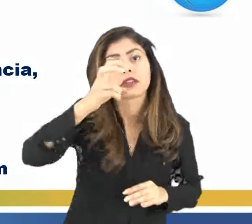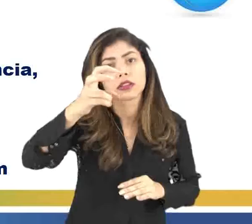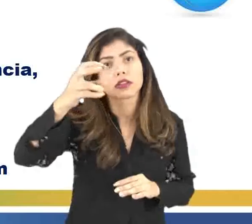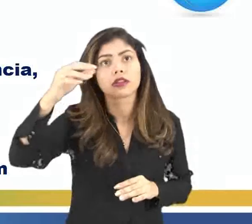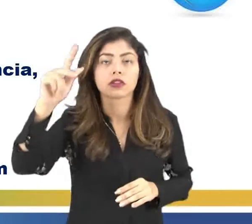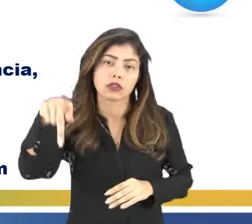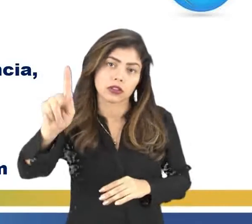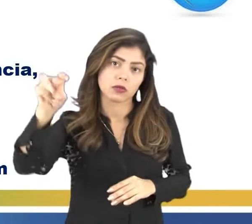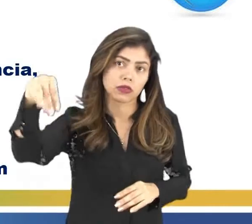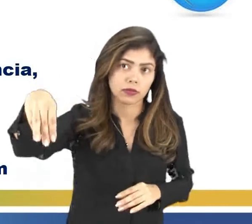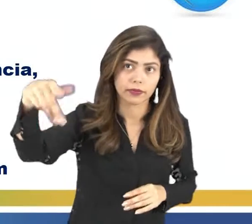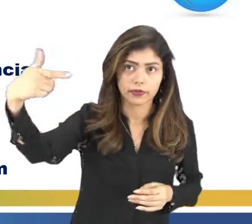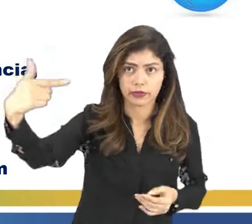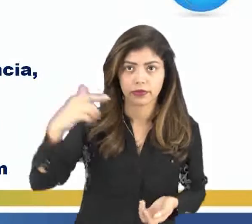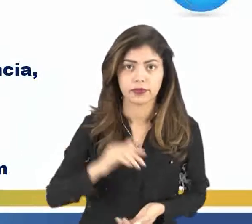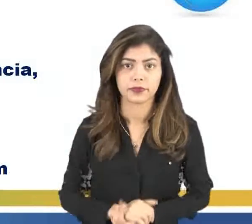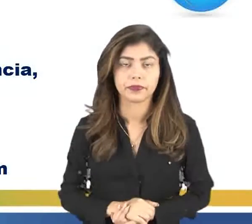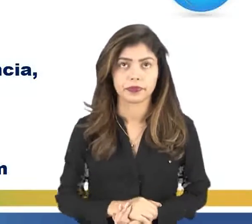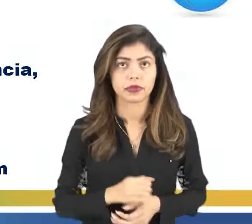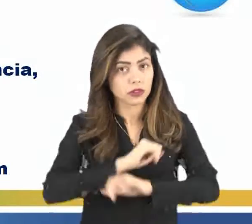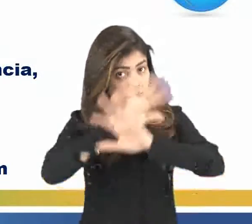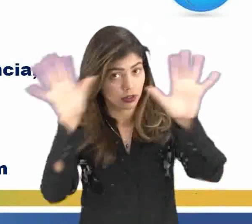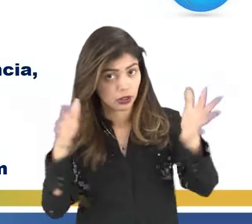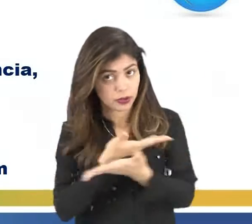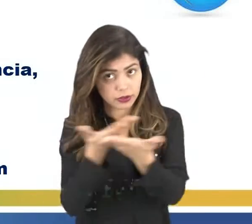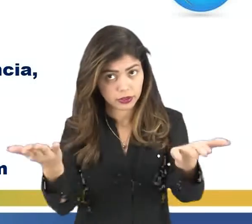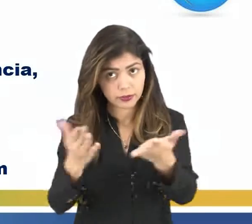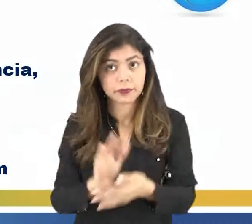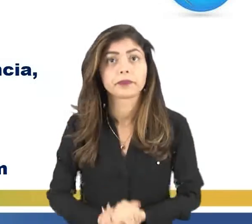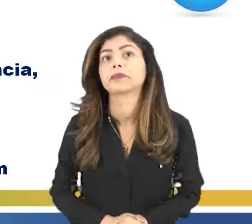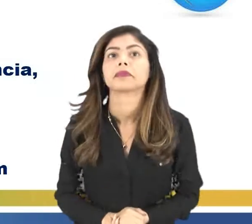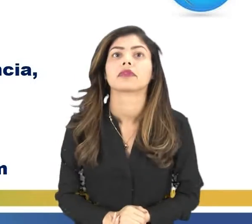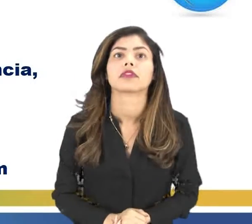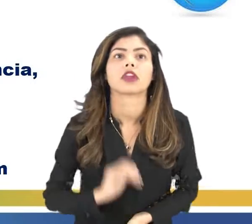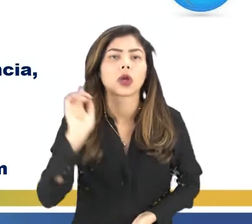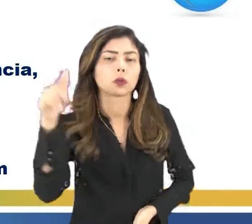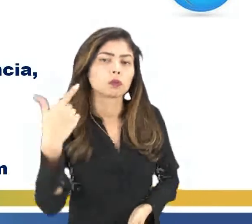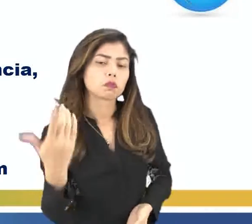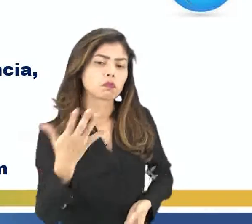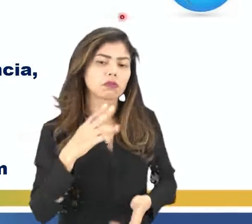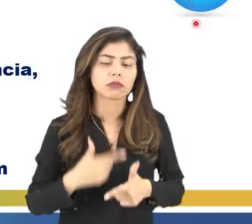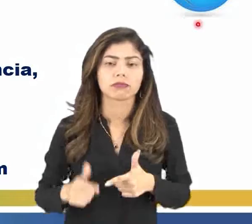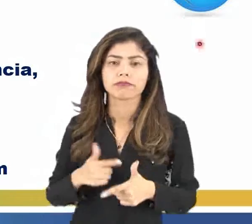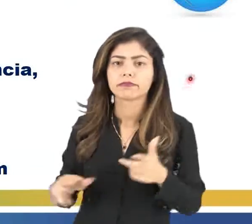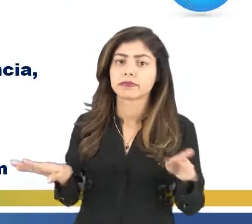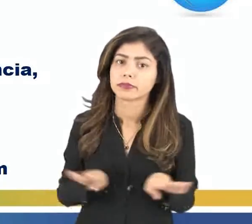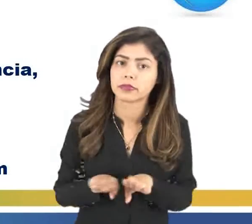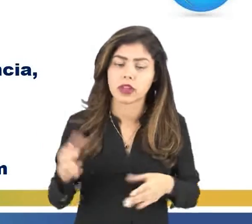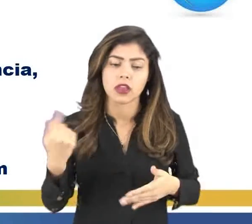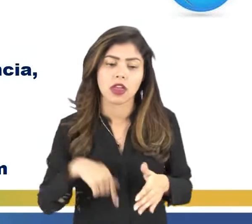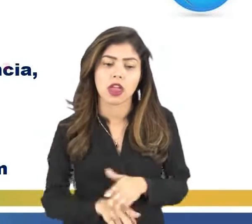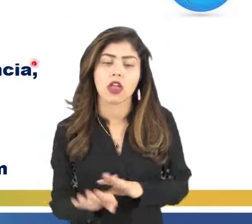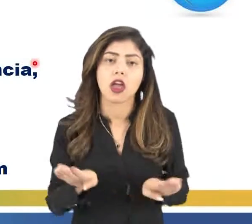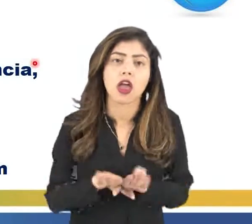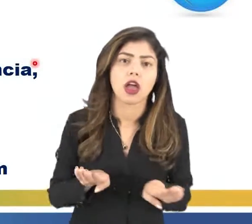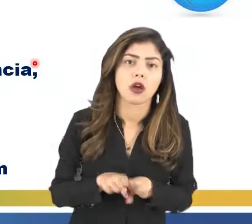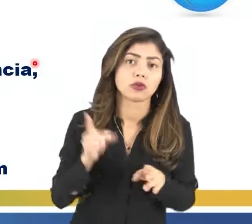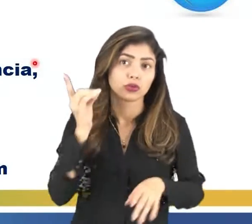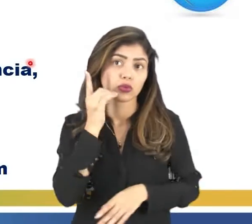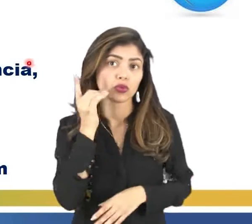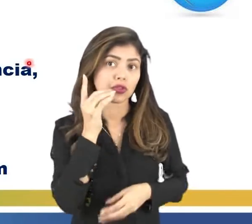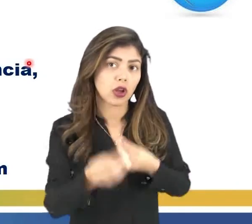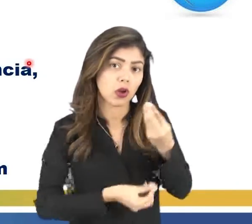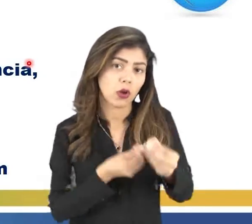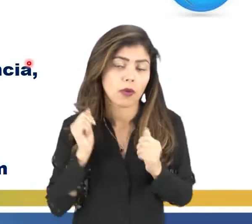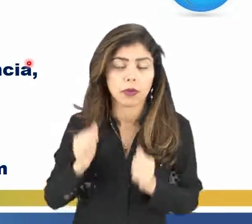7,065 quilômetros quadrados. Ficou claro para você? E em outras situações que possam envolver o nosso cotidiano,